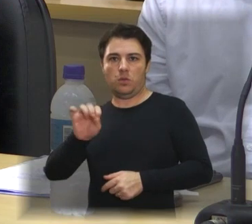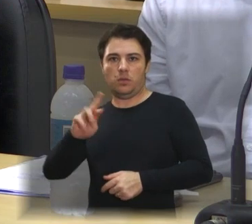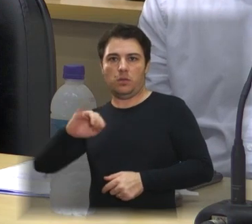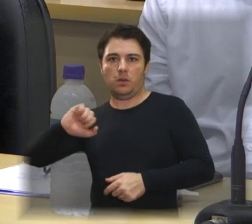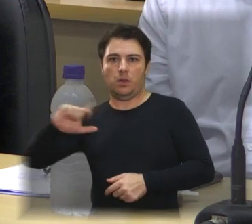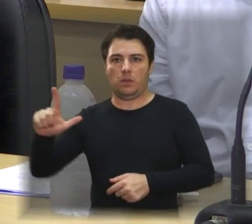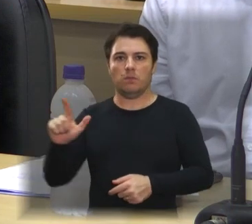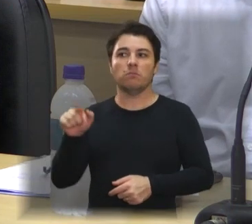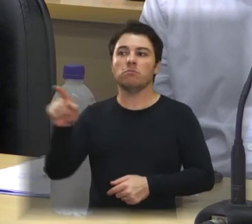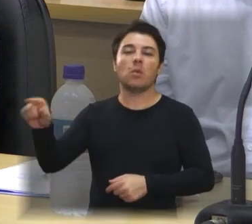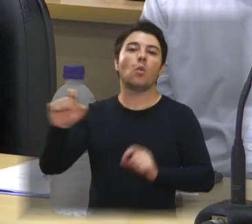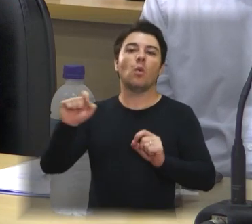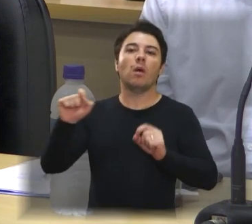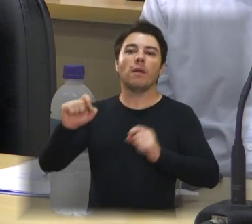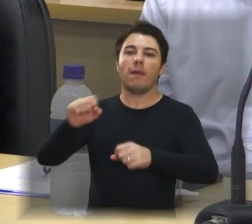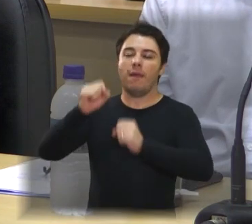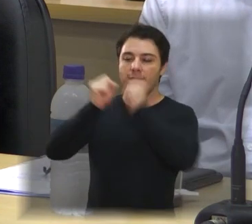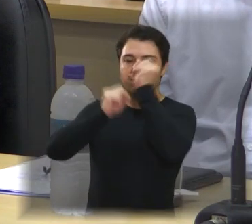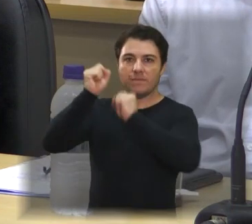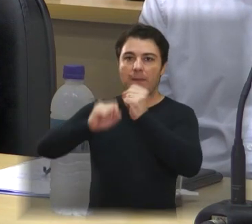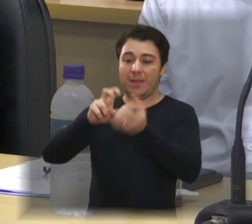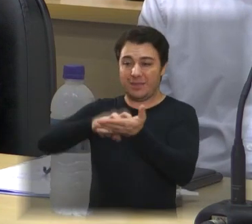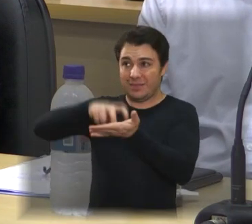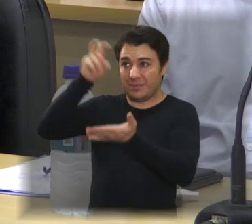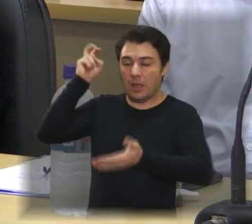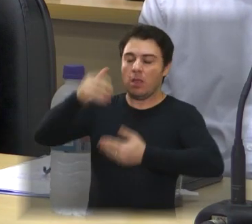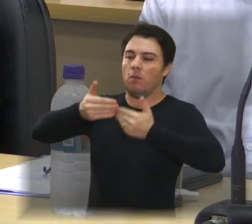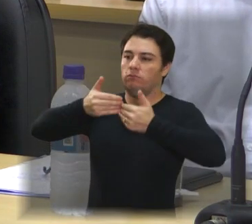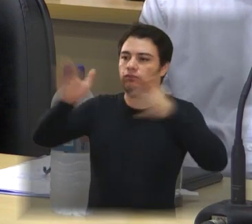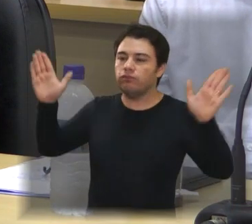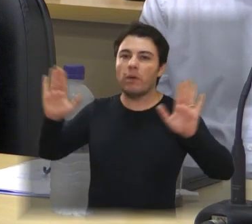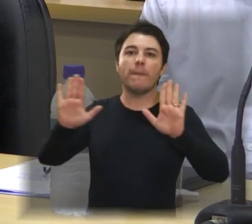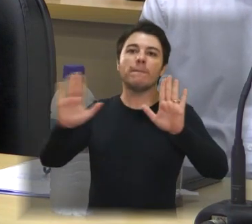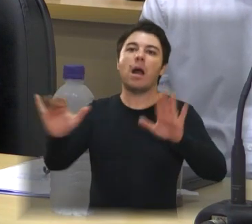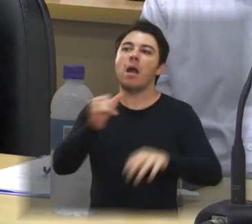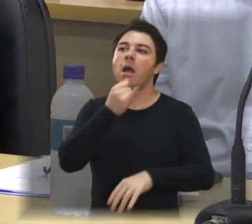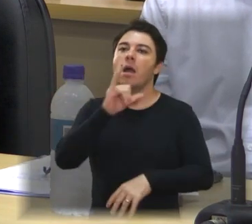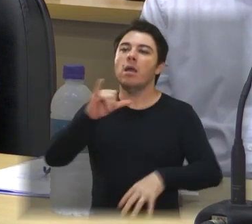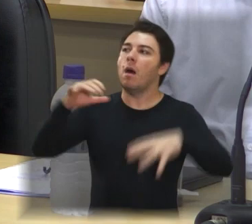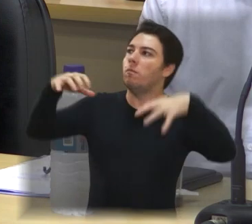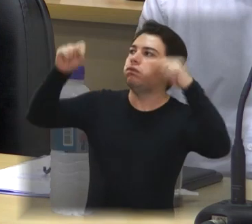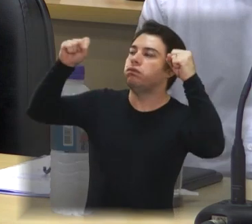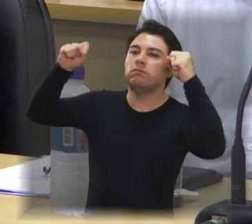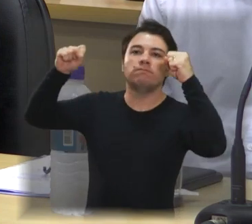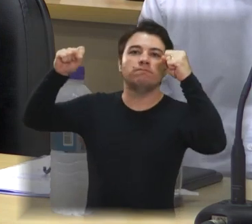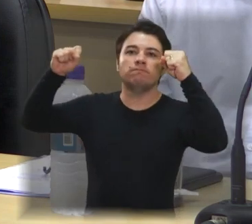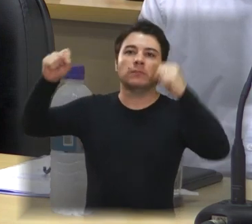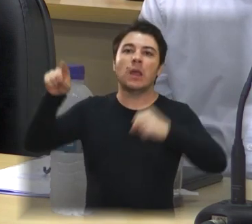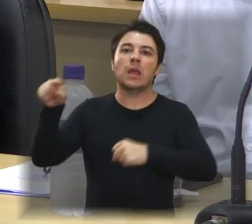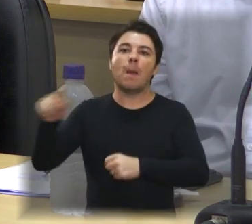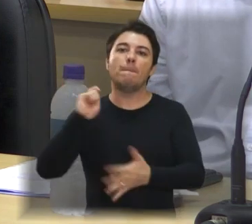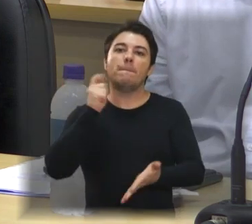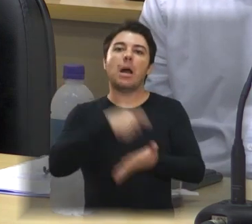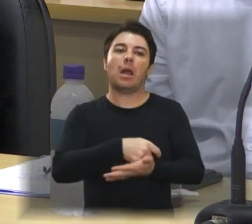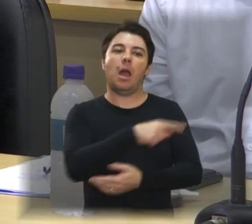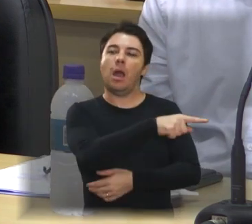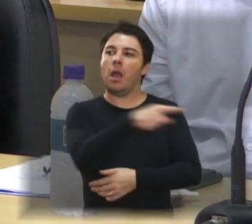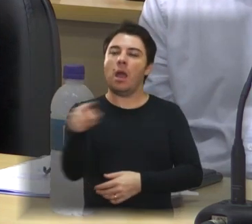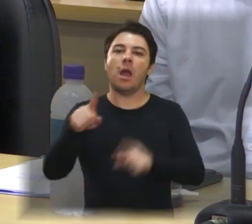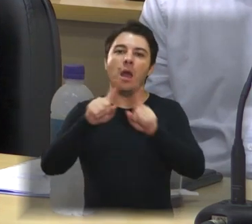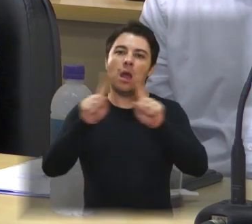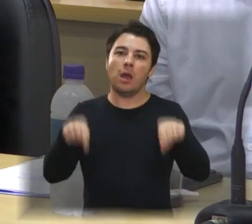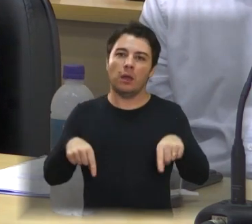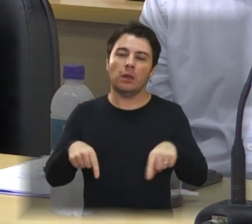manhã abre a indústria e descobre que não tem energia para trabalhar e ele está pagando o dia do serviço do funcionário